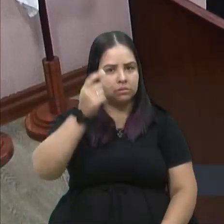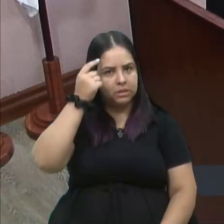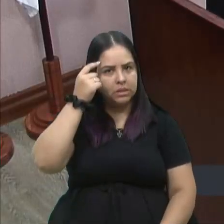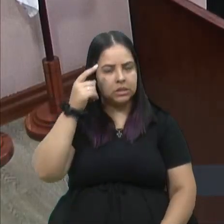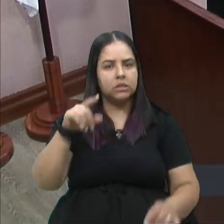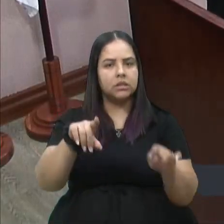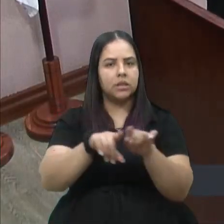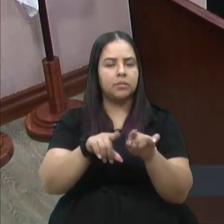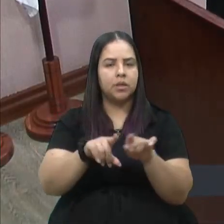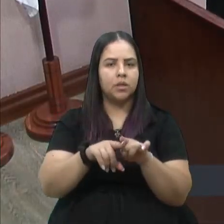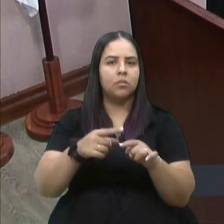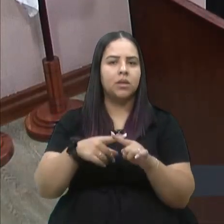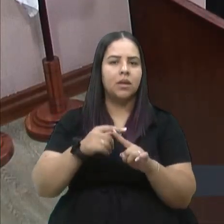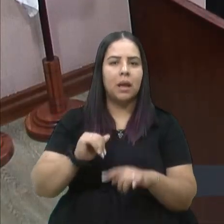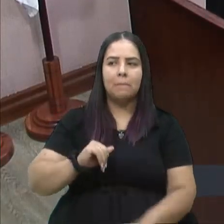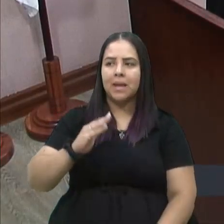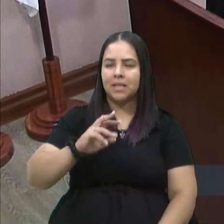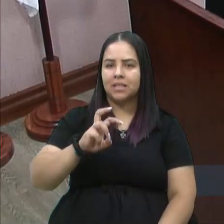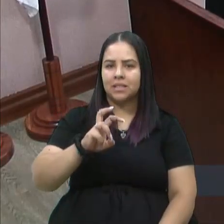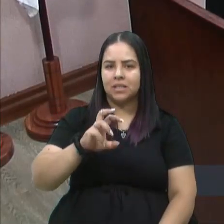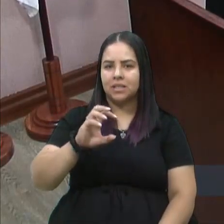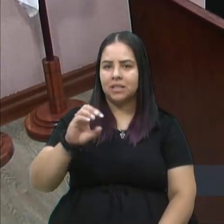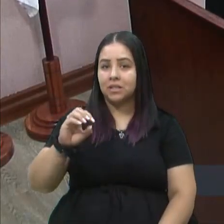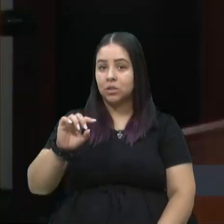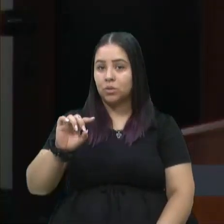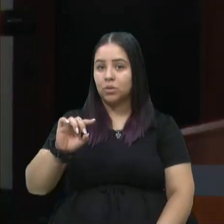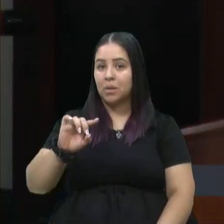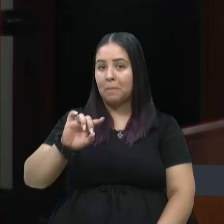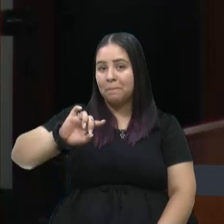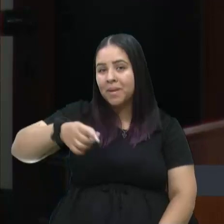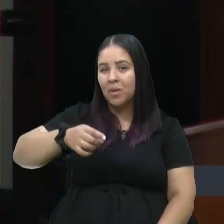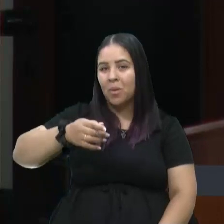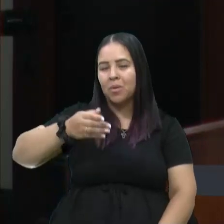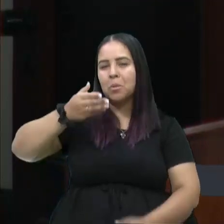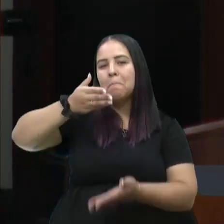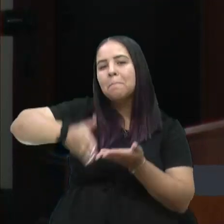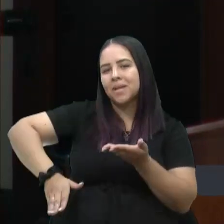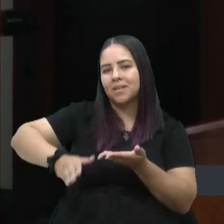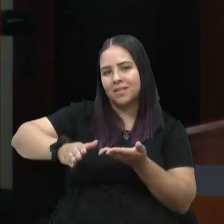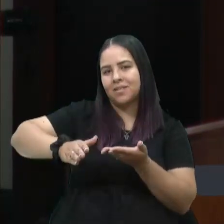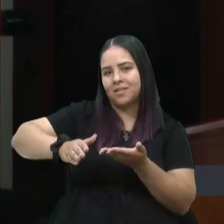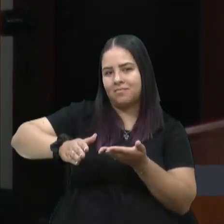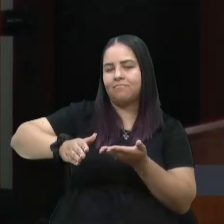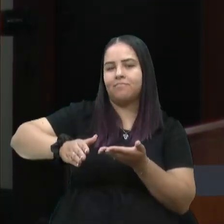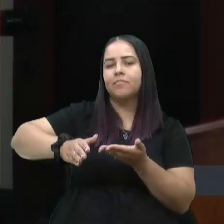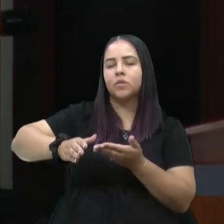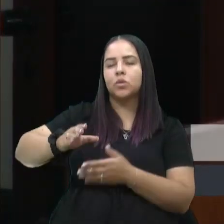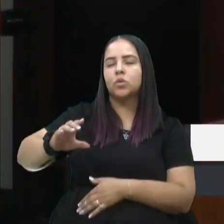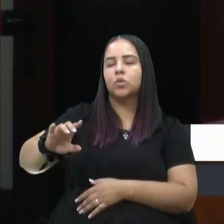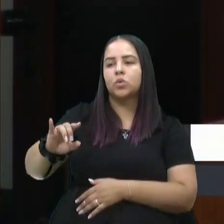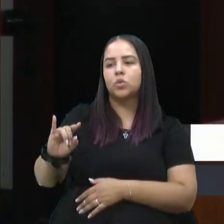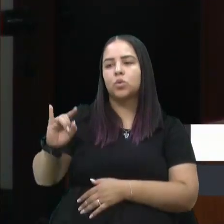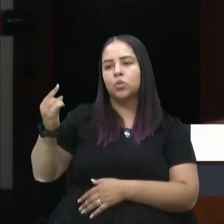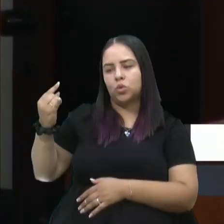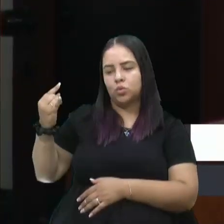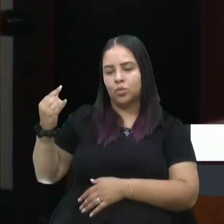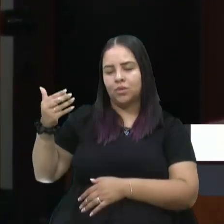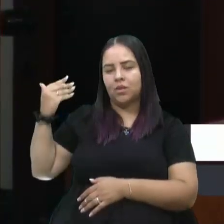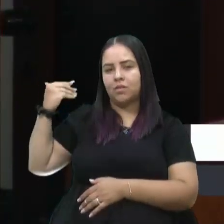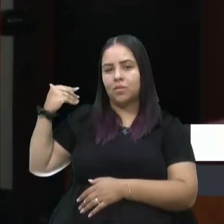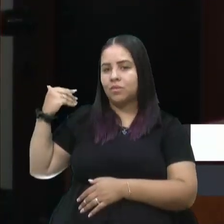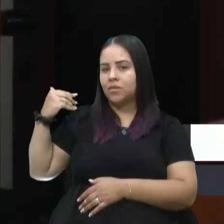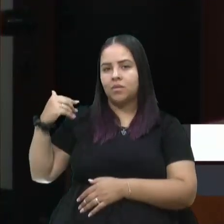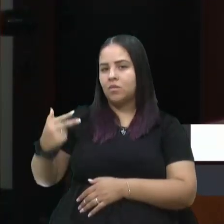São mais de 500 mil de prejuízo nos últimos tempos. Isso é inaceitável, é um crime inaceitável.